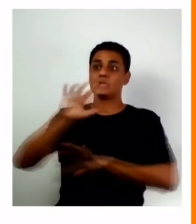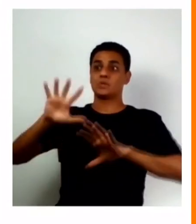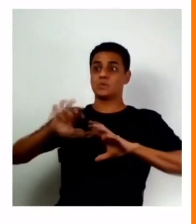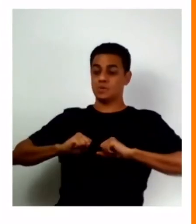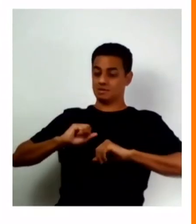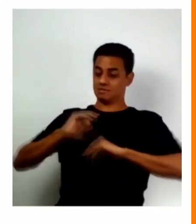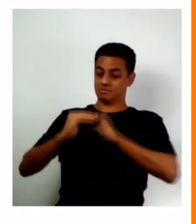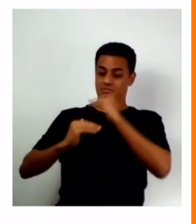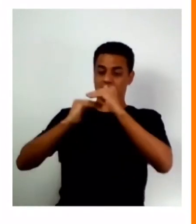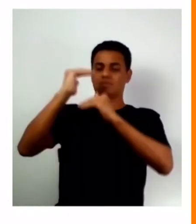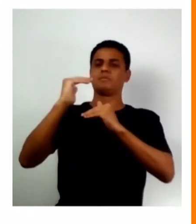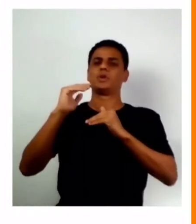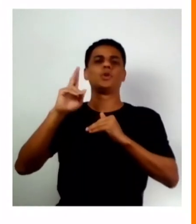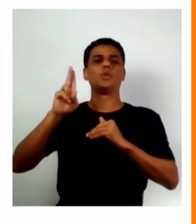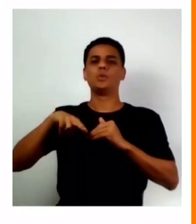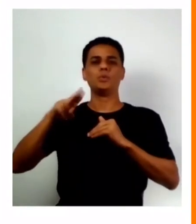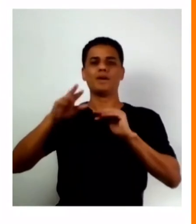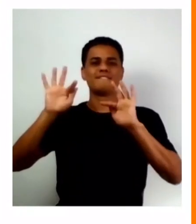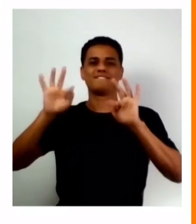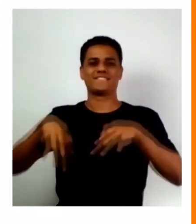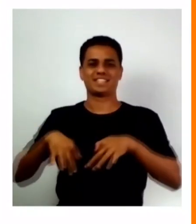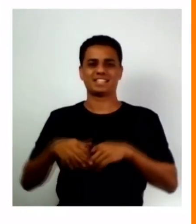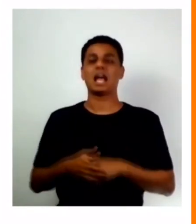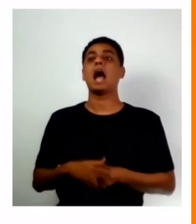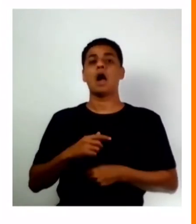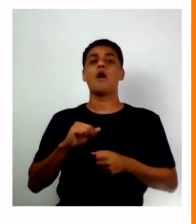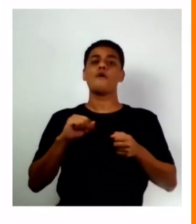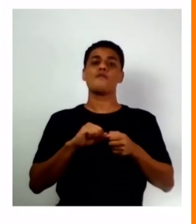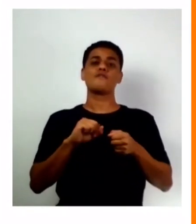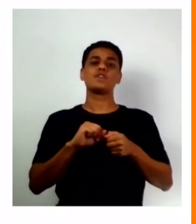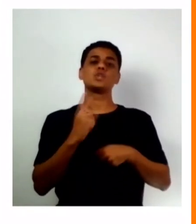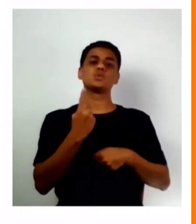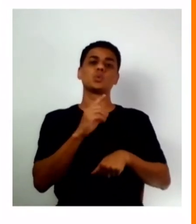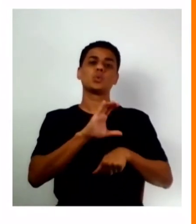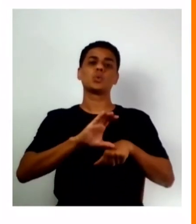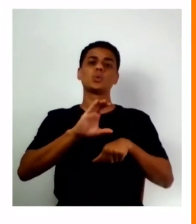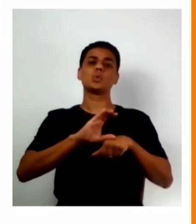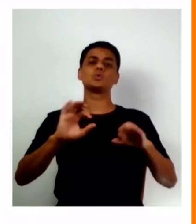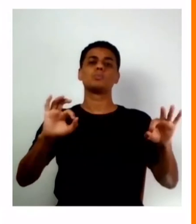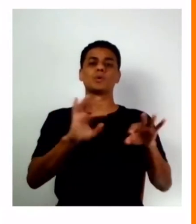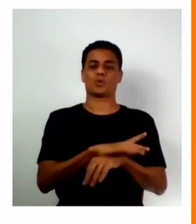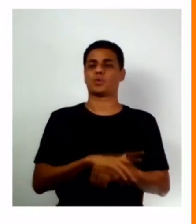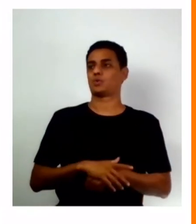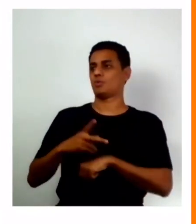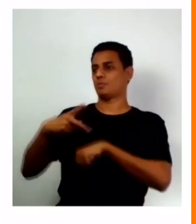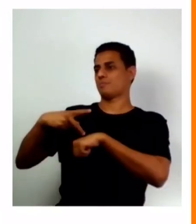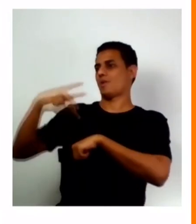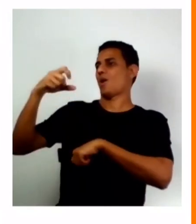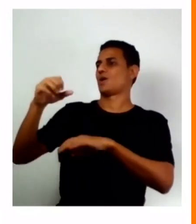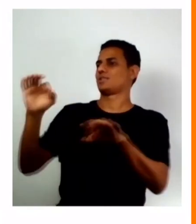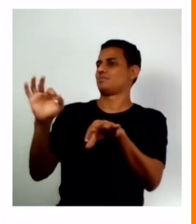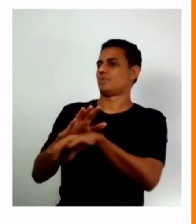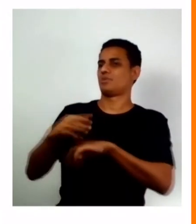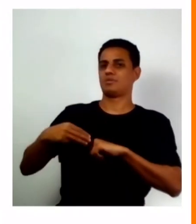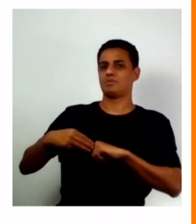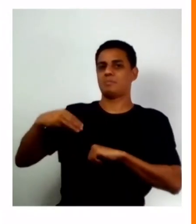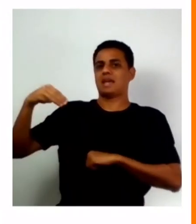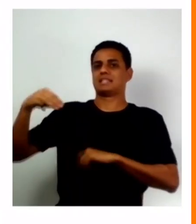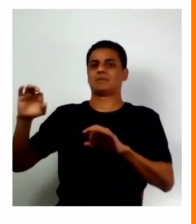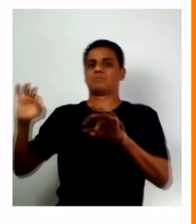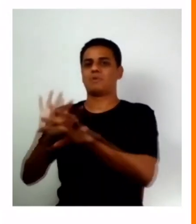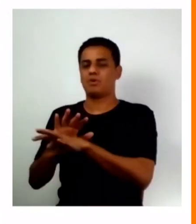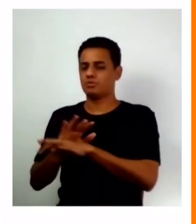termina. Não é fazer um curso e já Já fez um curso de posgrado, já fez uma maestria. Não. Um gestor cultural tem que estar